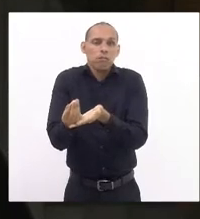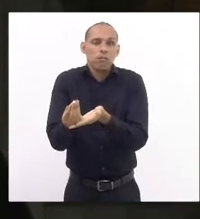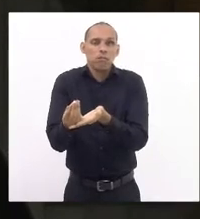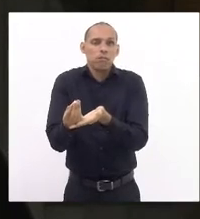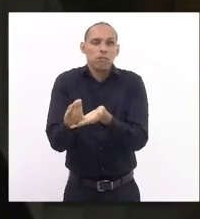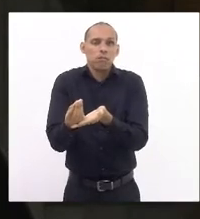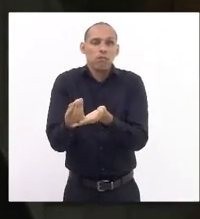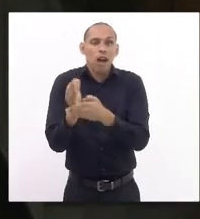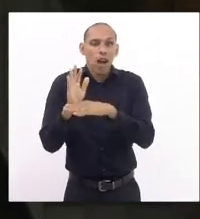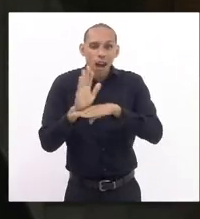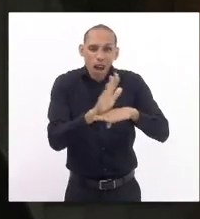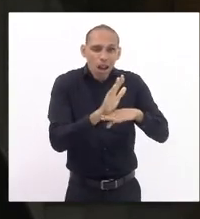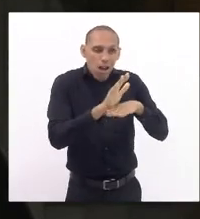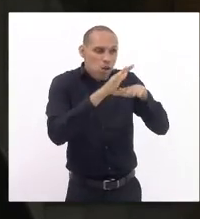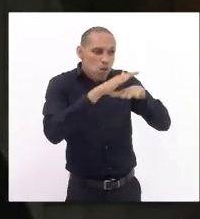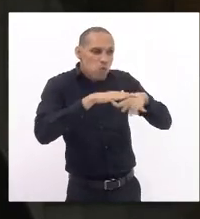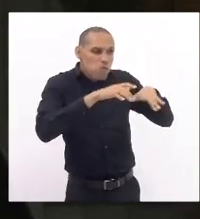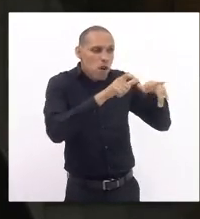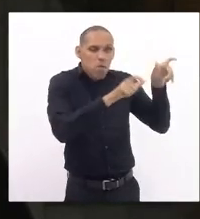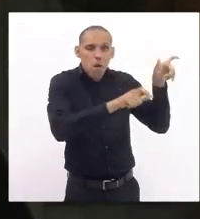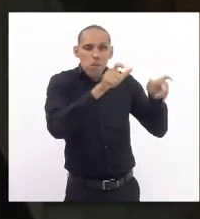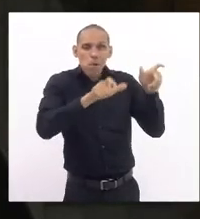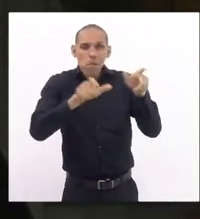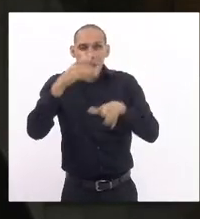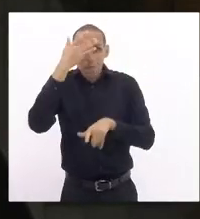reassentar com segurança, com dignidade,